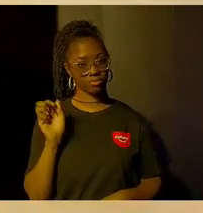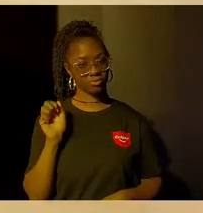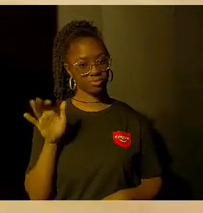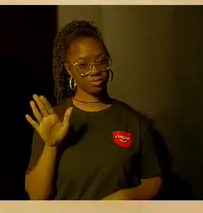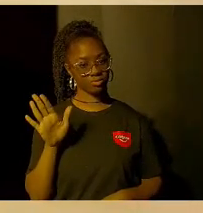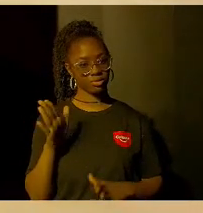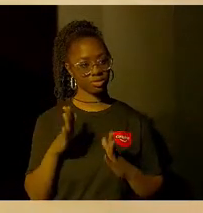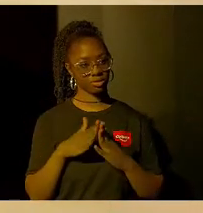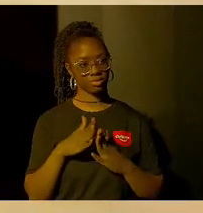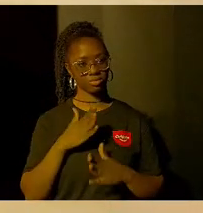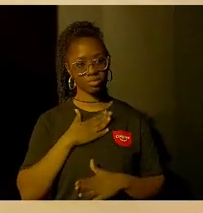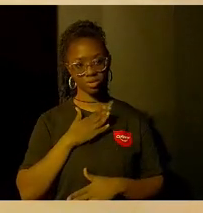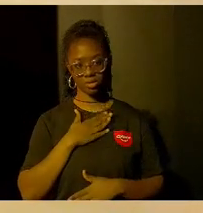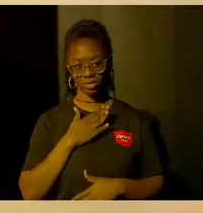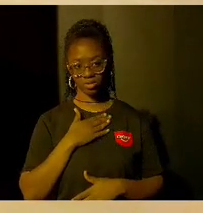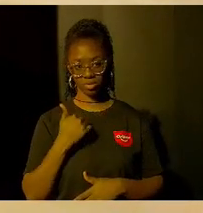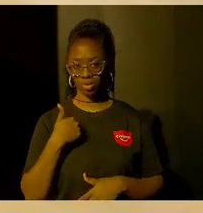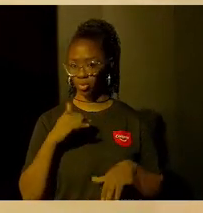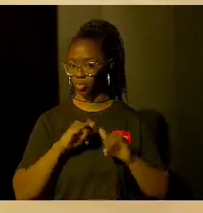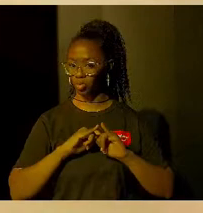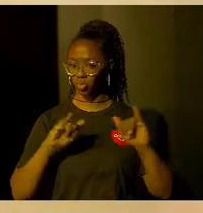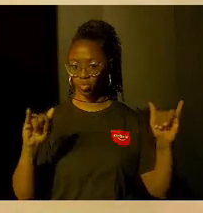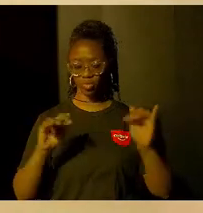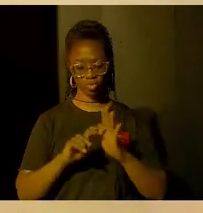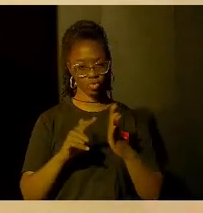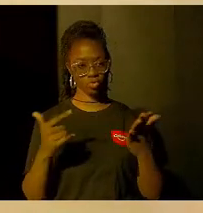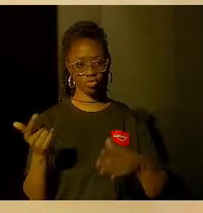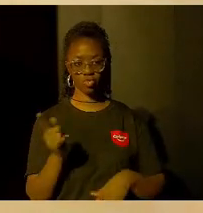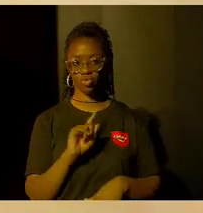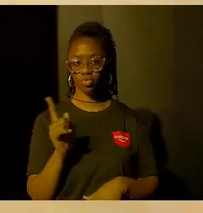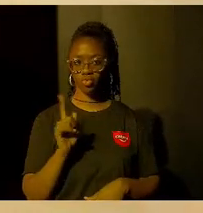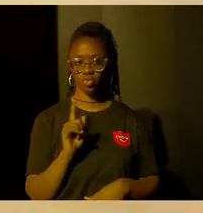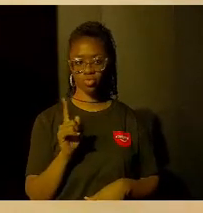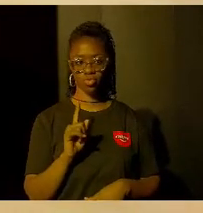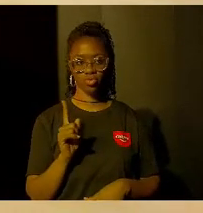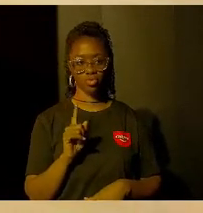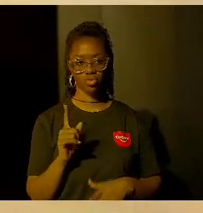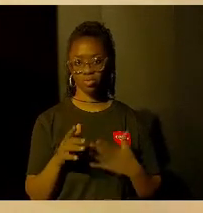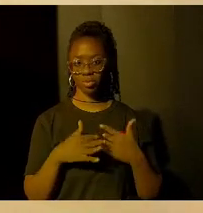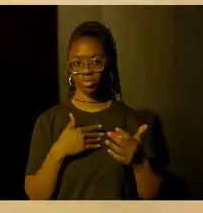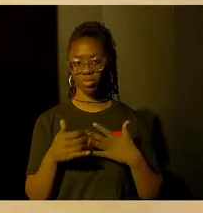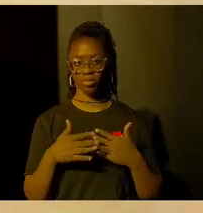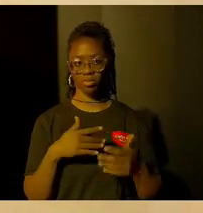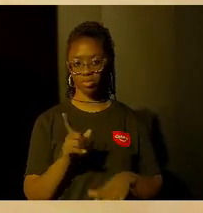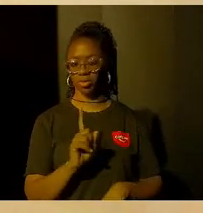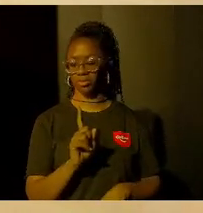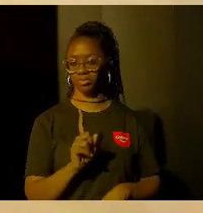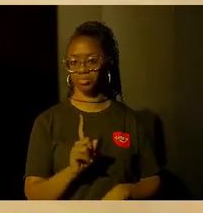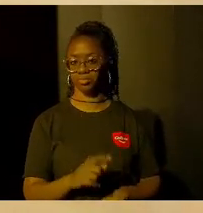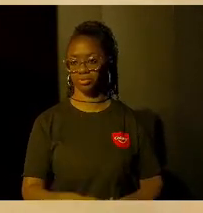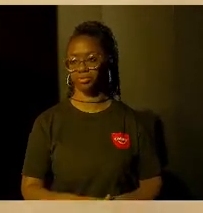porque eu não vou virar notícia no jornal para qualquer um